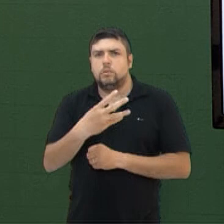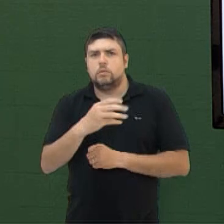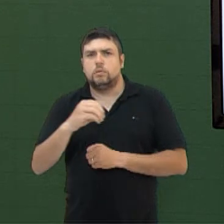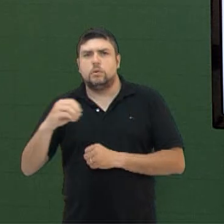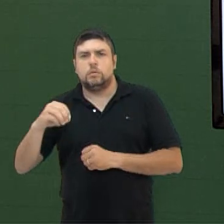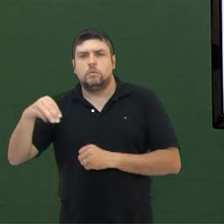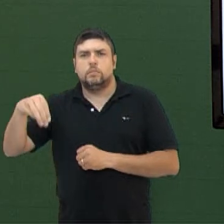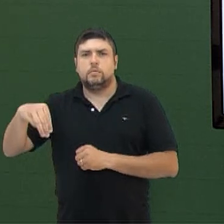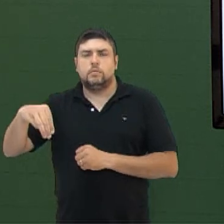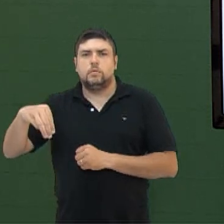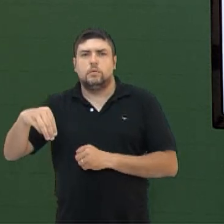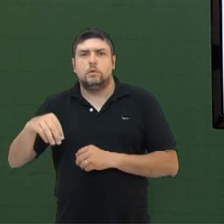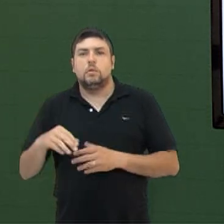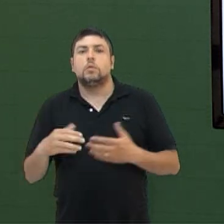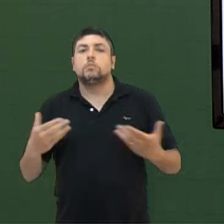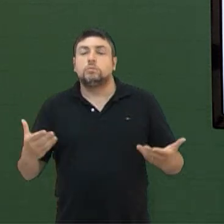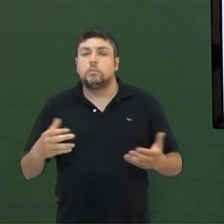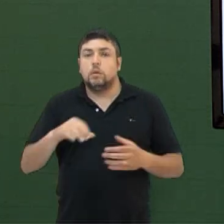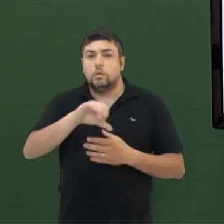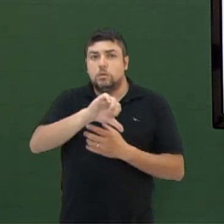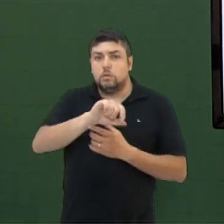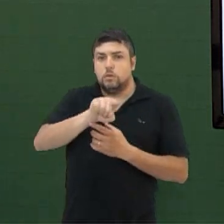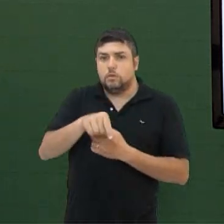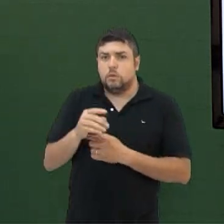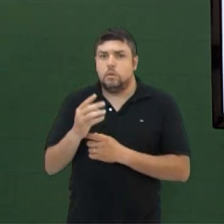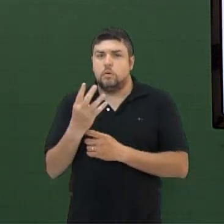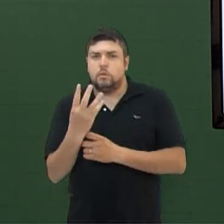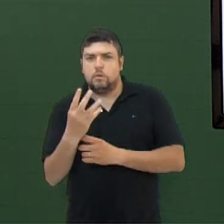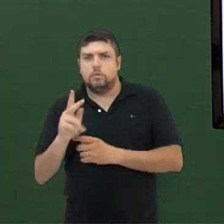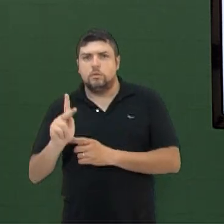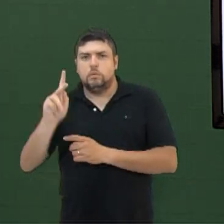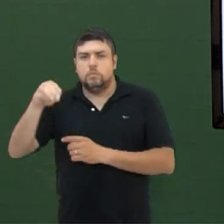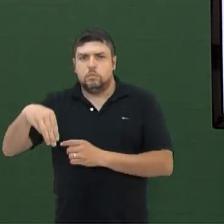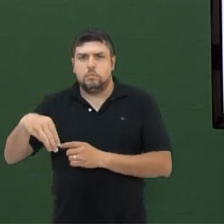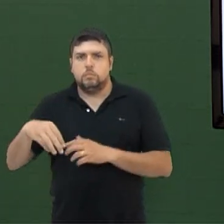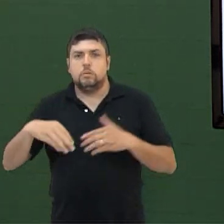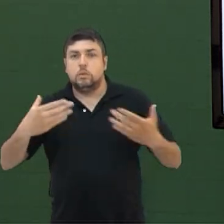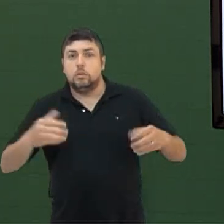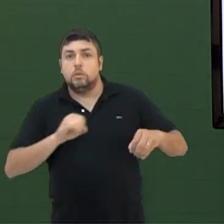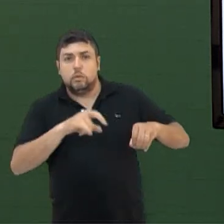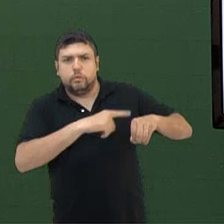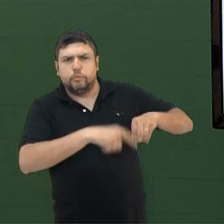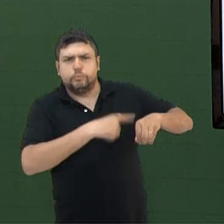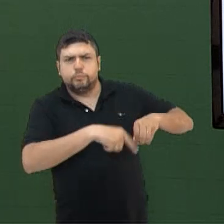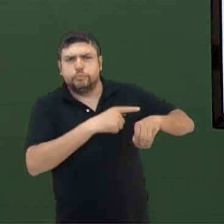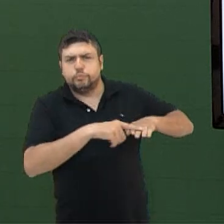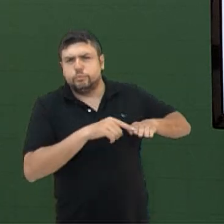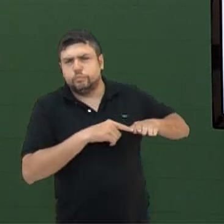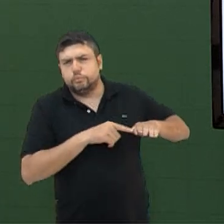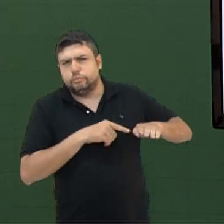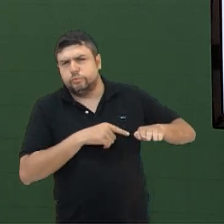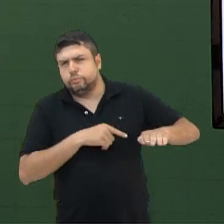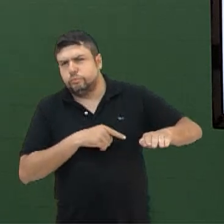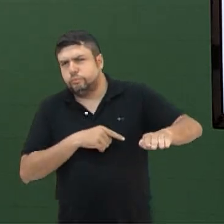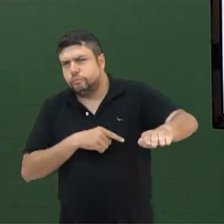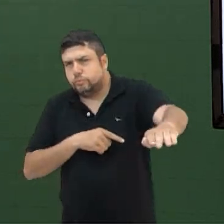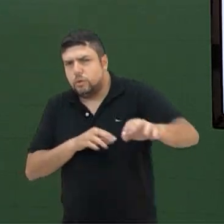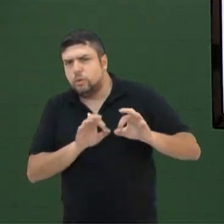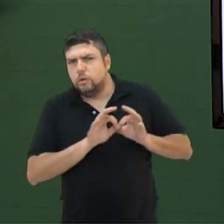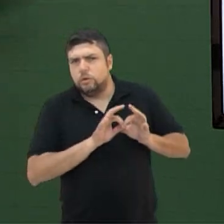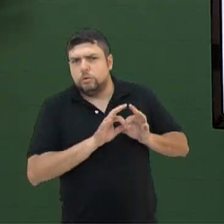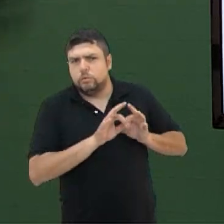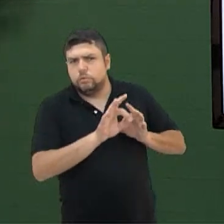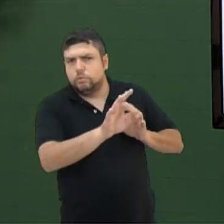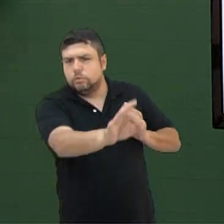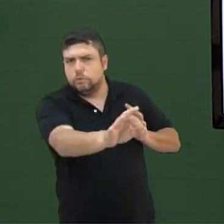seja, 9,4 quilômetros. Então, em 5.000 voltas do pneu, nós temos uma distância percorrida